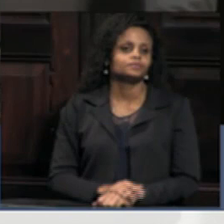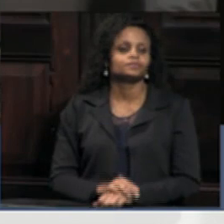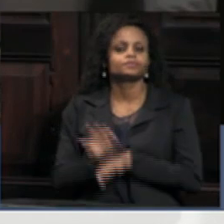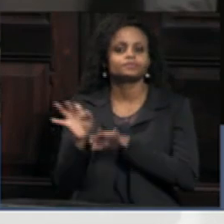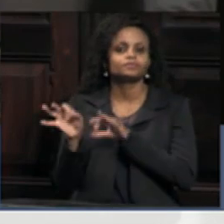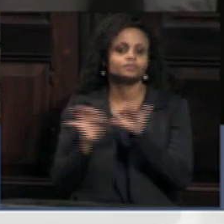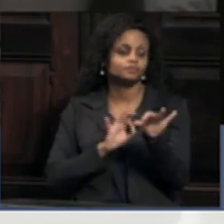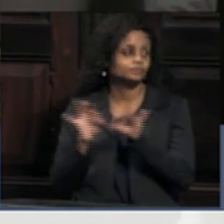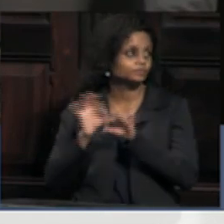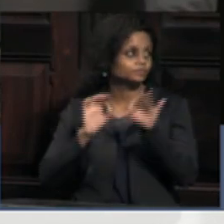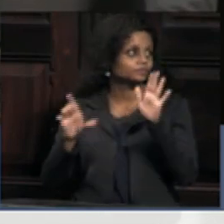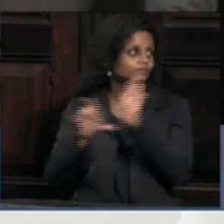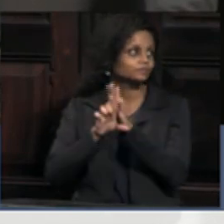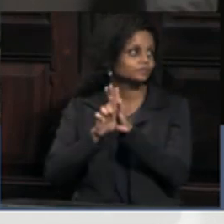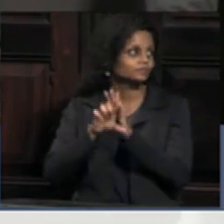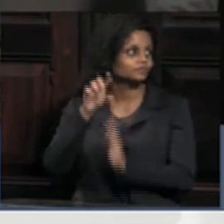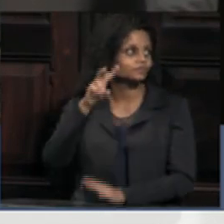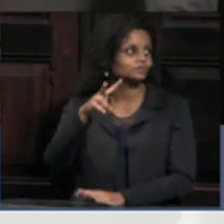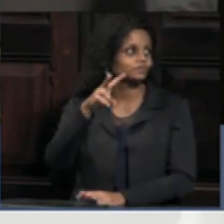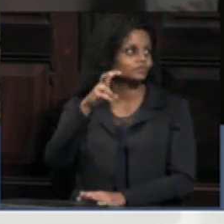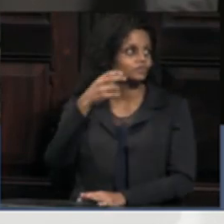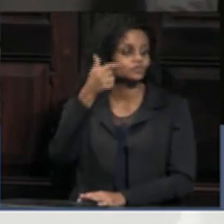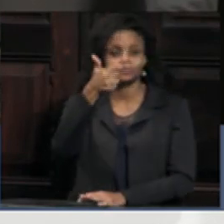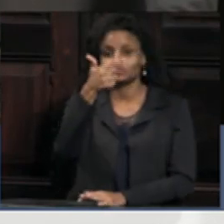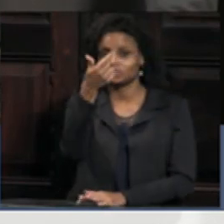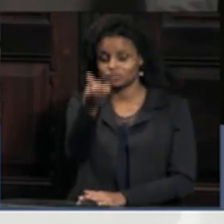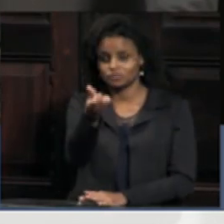Veto total oposto ao projeto de lei